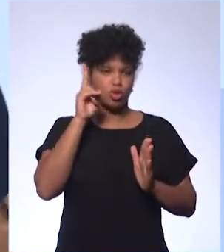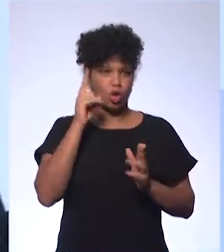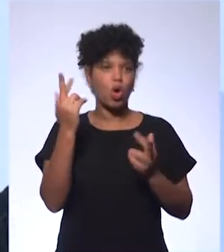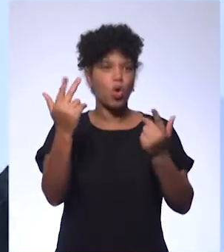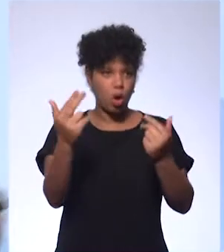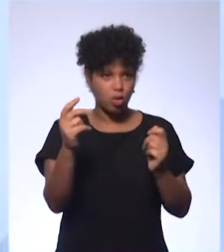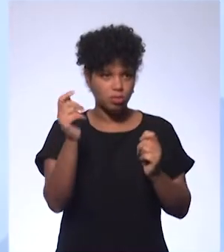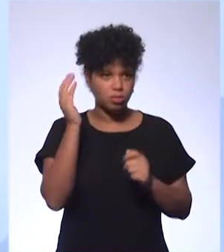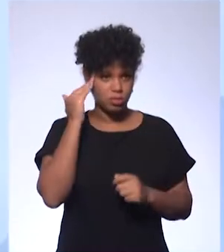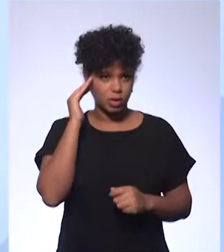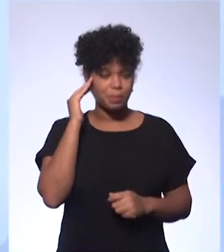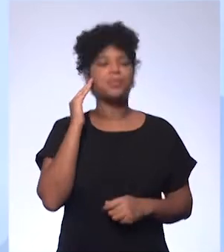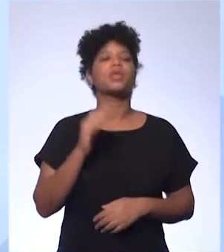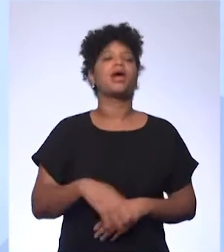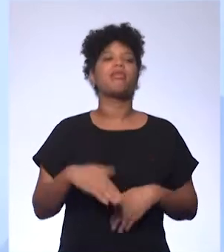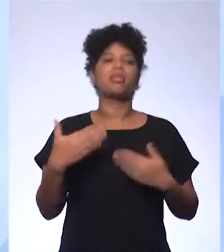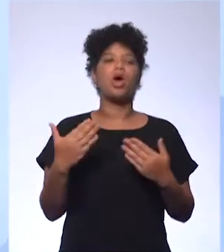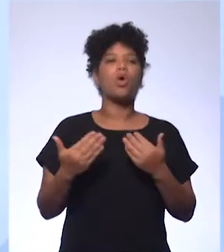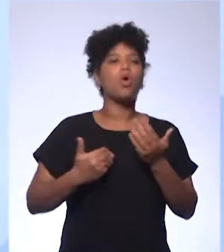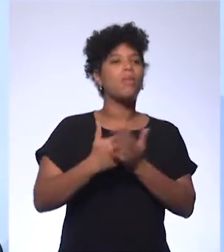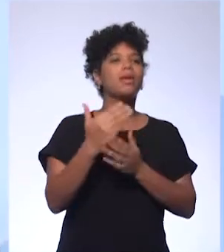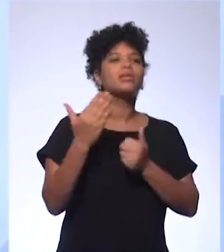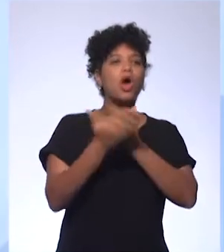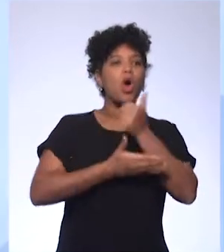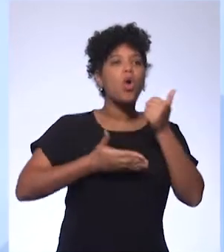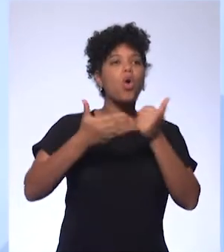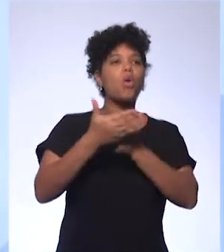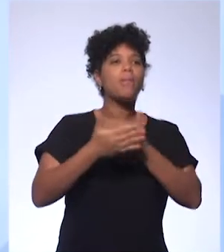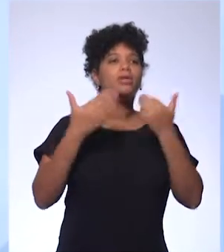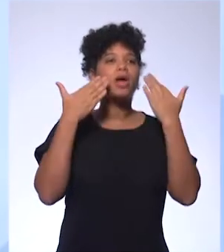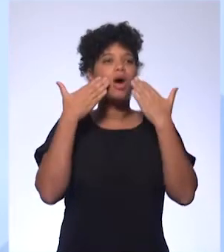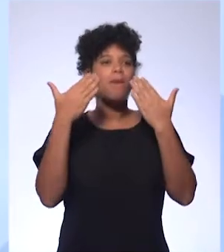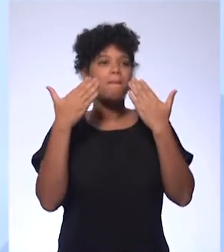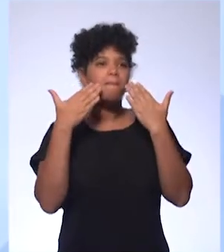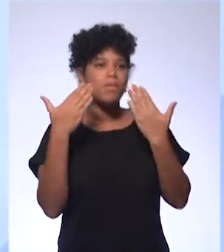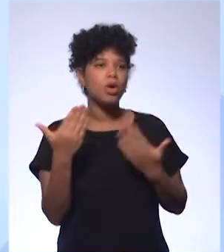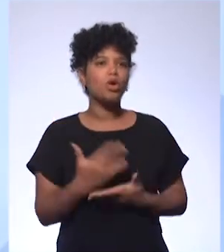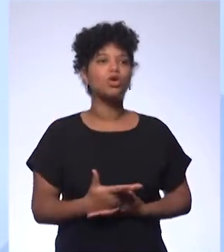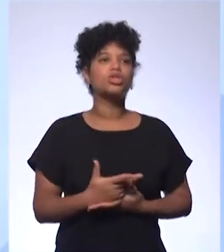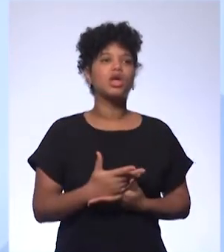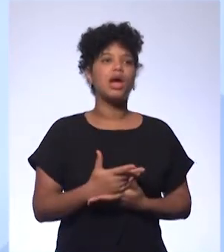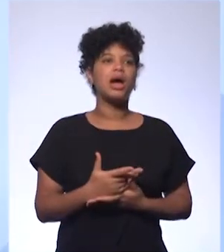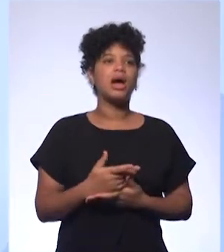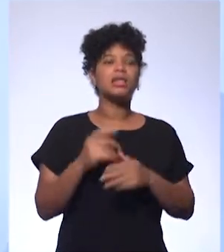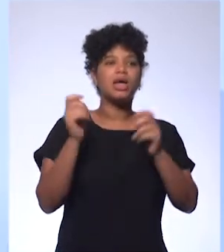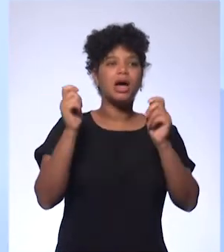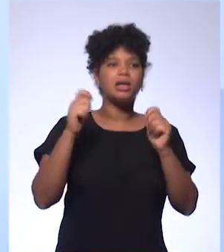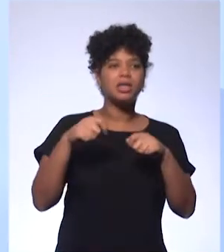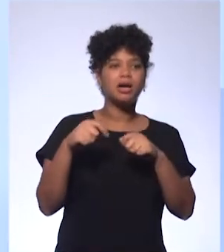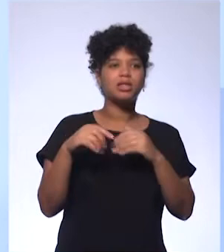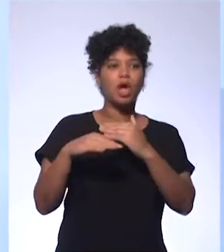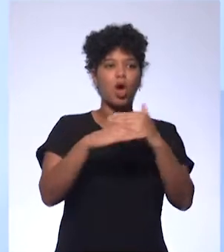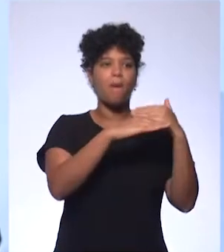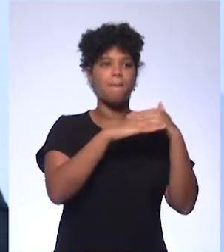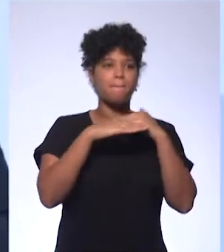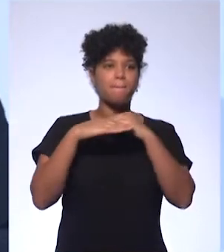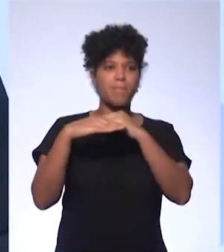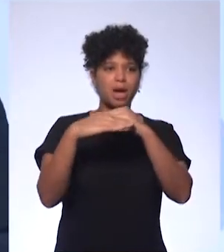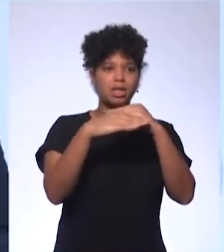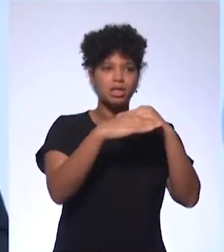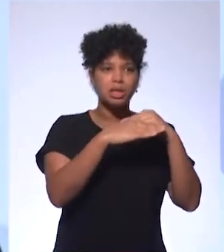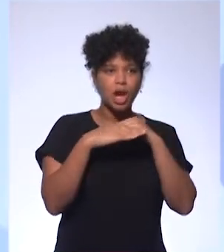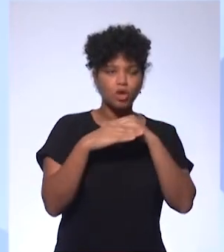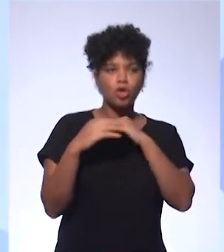Então, começa a lançar aí as suas bases, né, começa a ter essa movimentação, essa ruptura, então, com esse padrão modernista, tá?